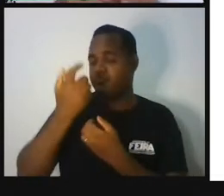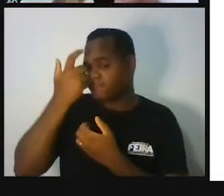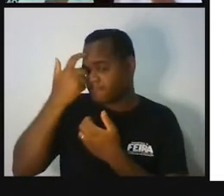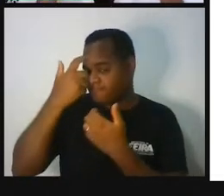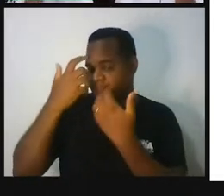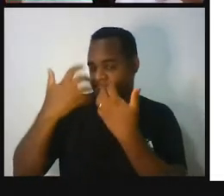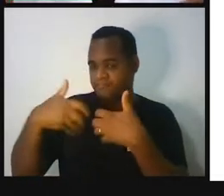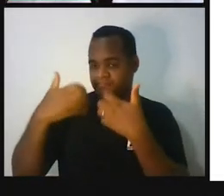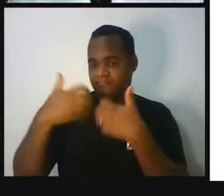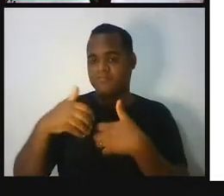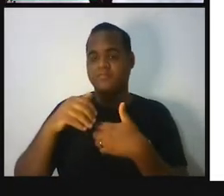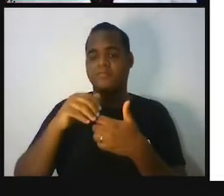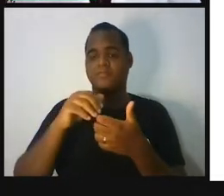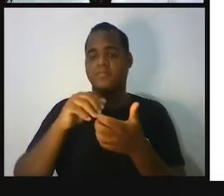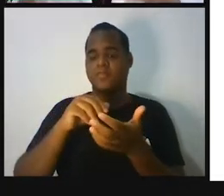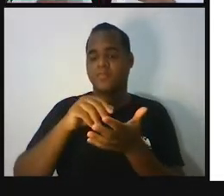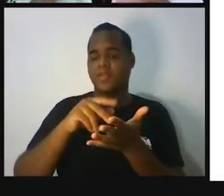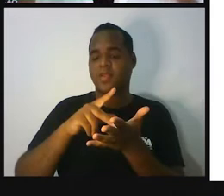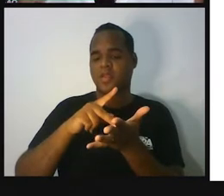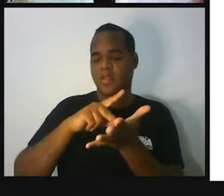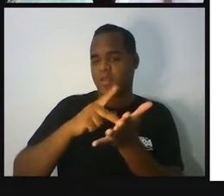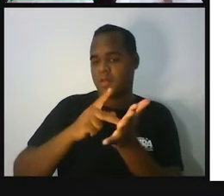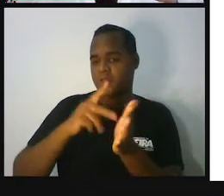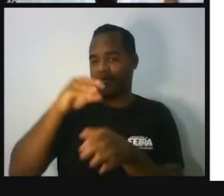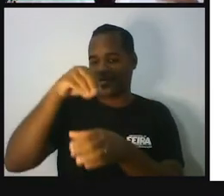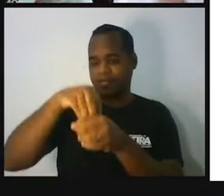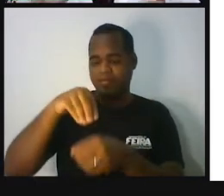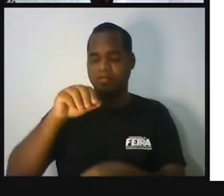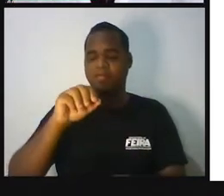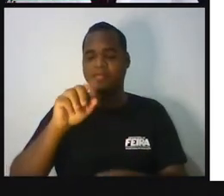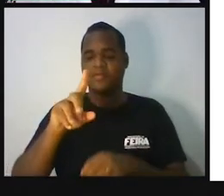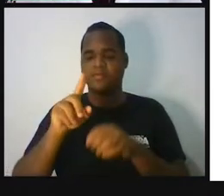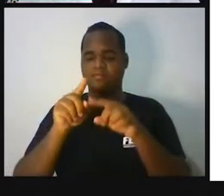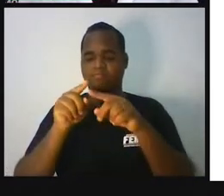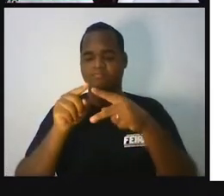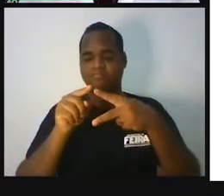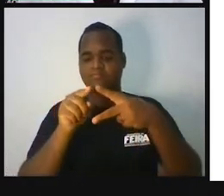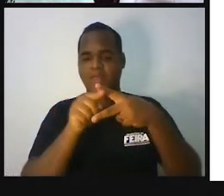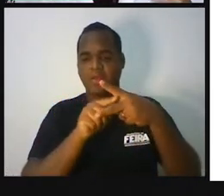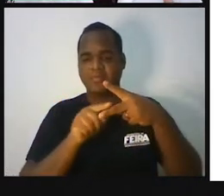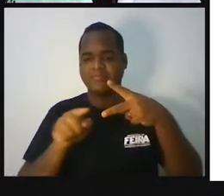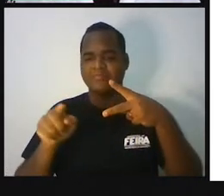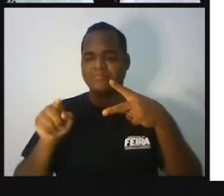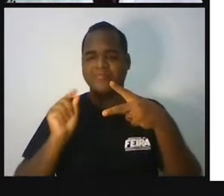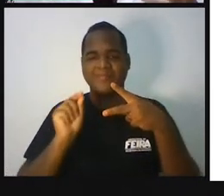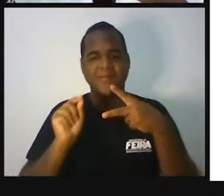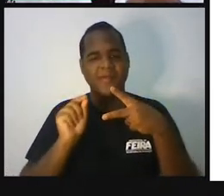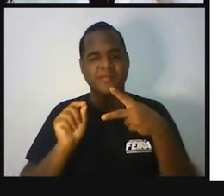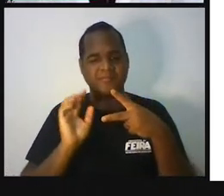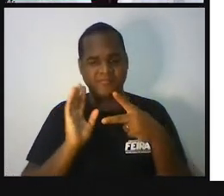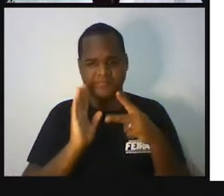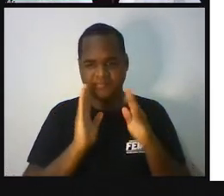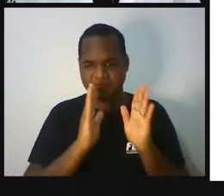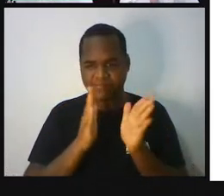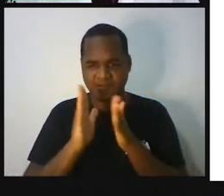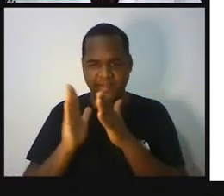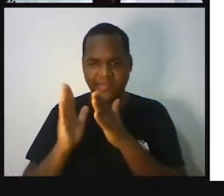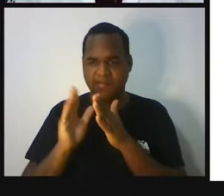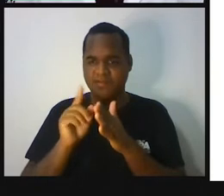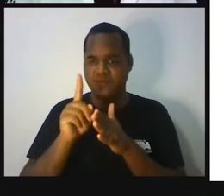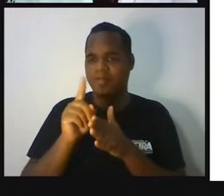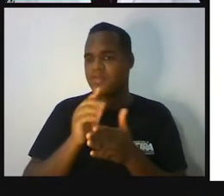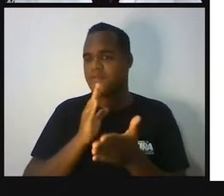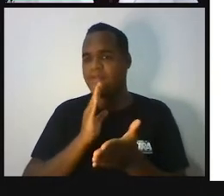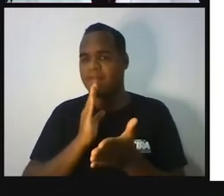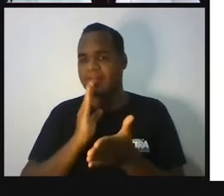negócio chamar do dia ângulo né ângulo onde é que você já ouviu essa palavra ângulo galera do Baba